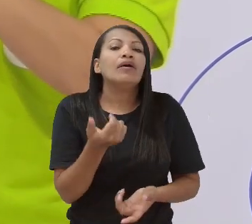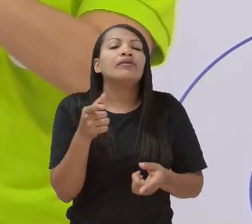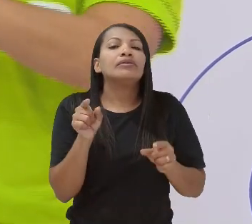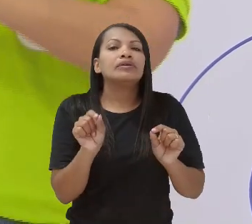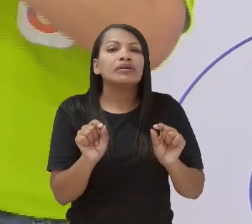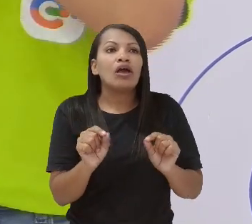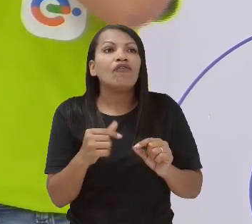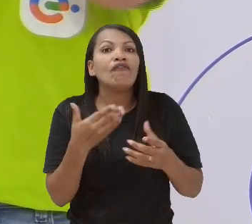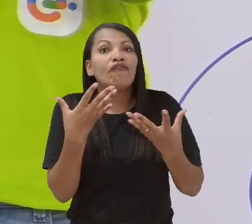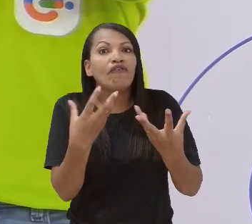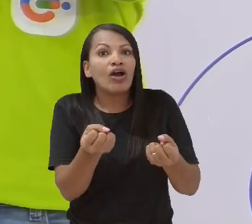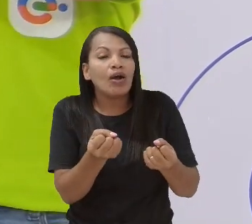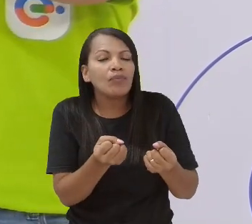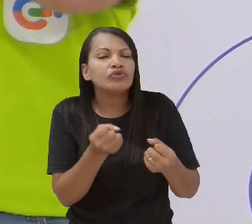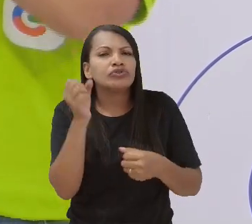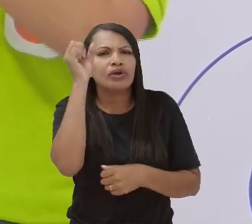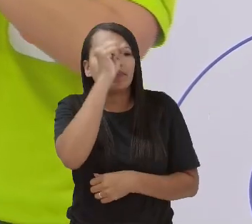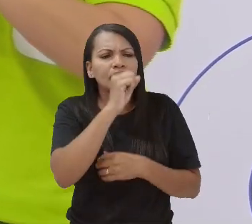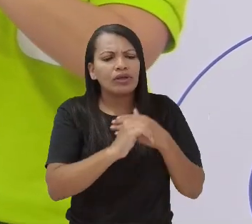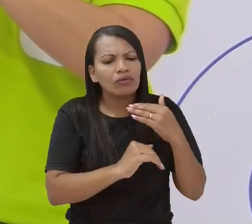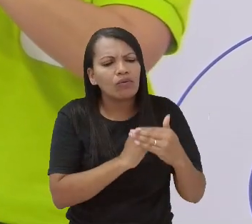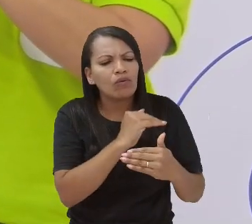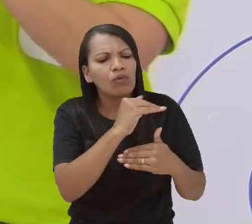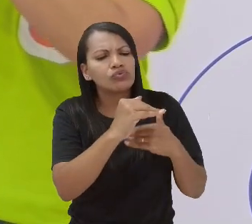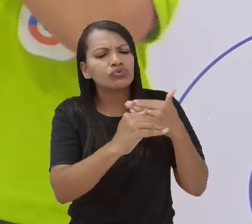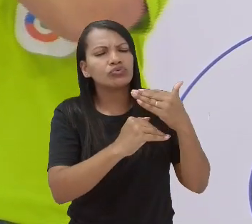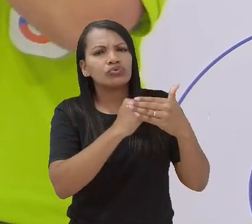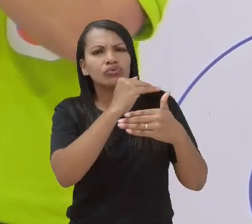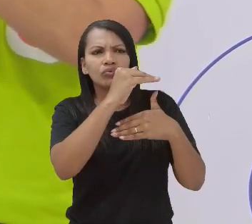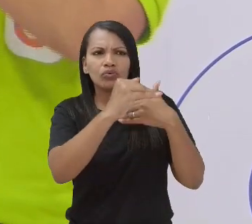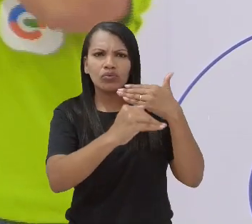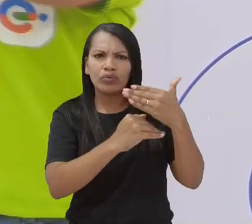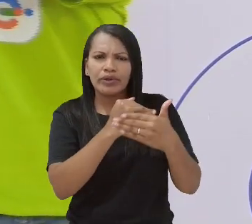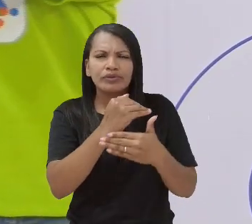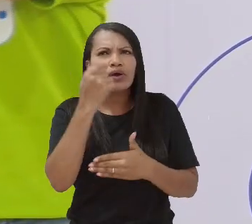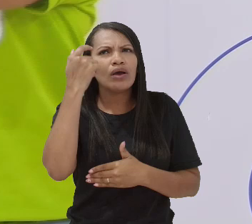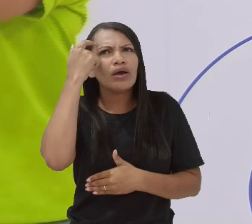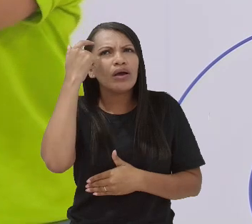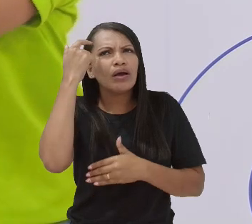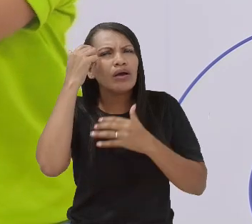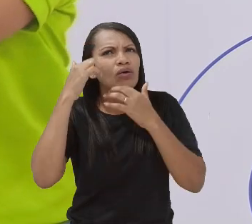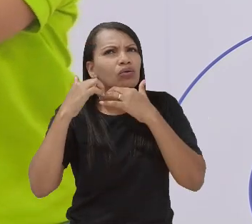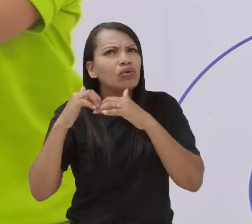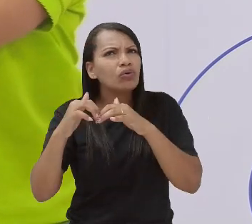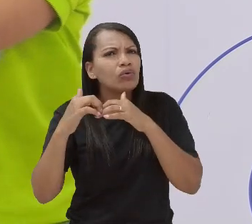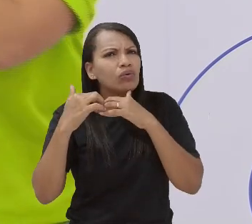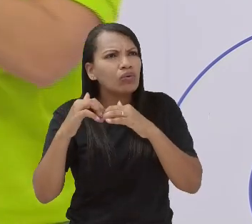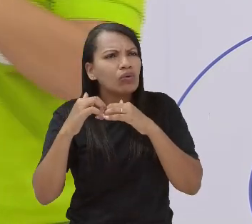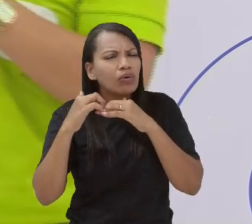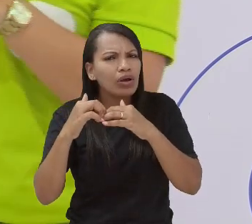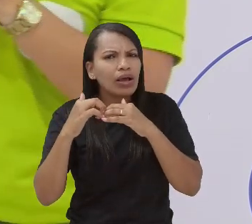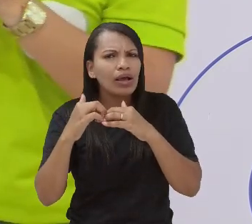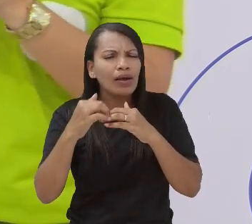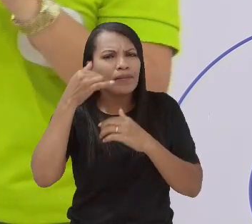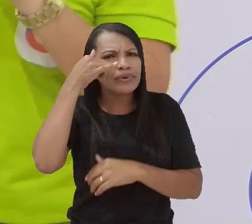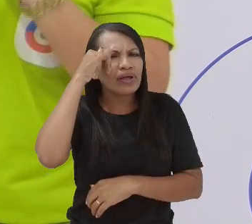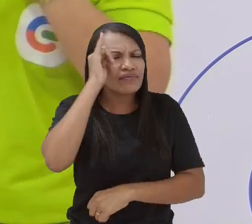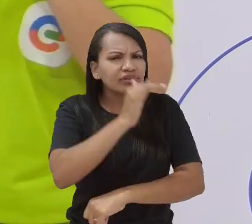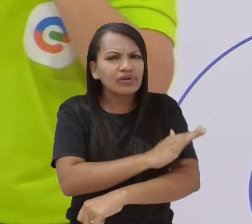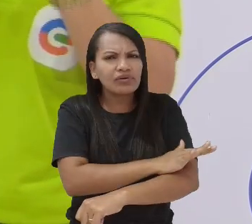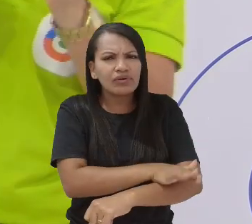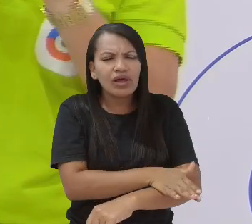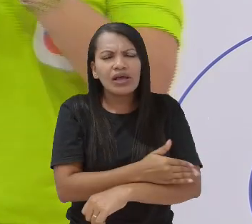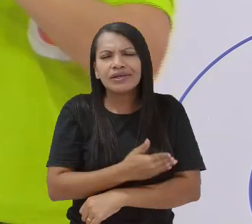vai construindo, né, esse raciocínio antirracista. Sim. A gente sabe, a